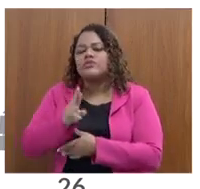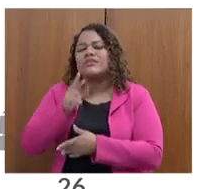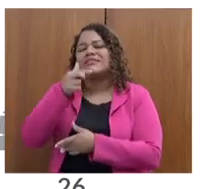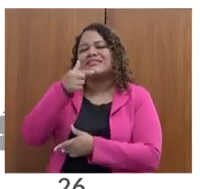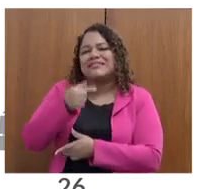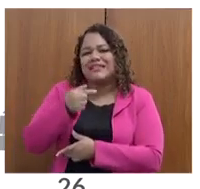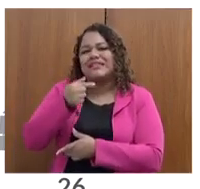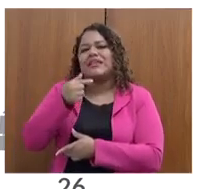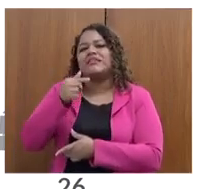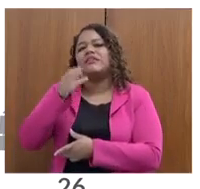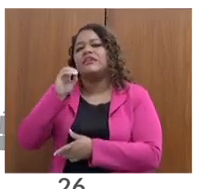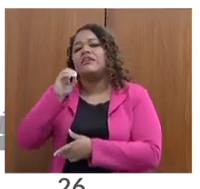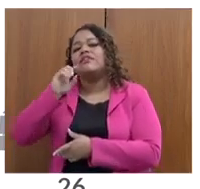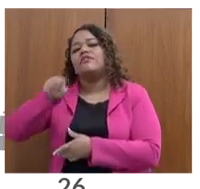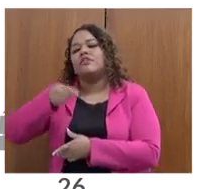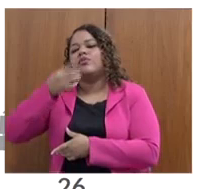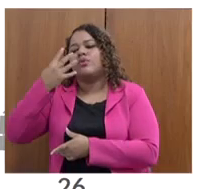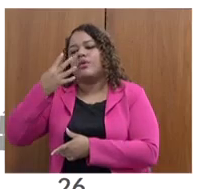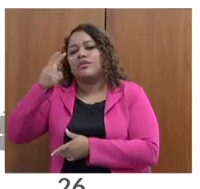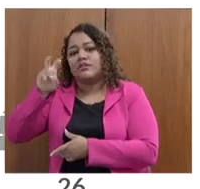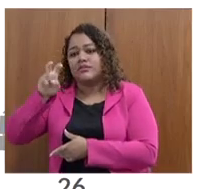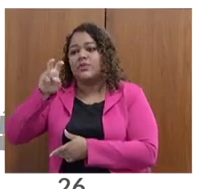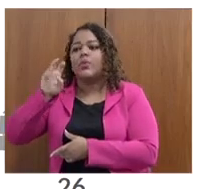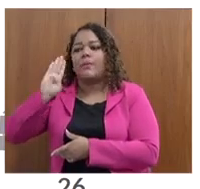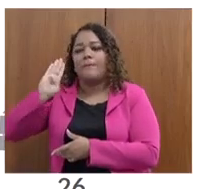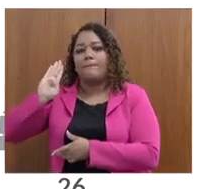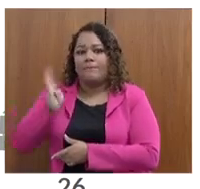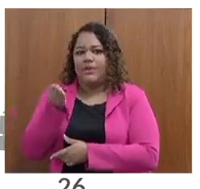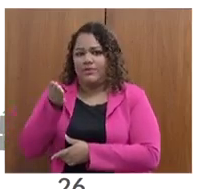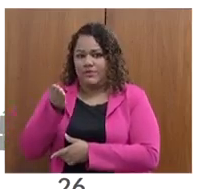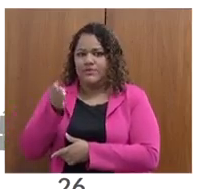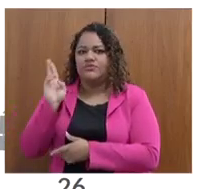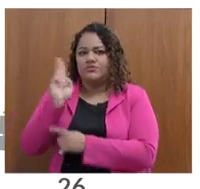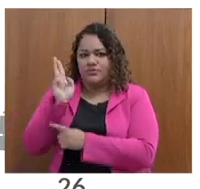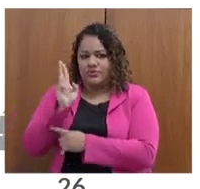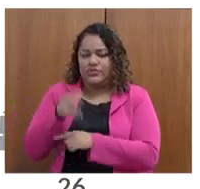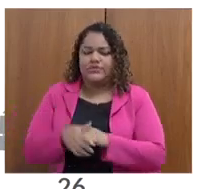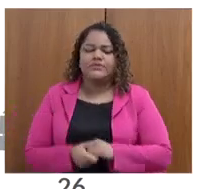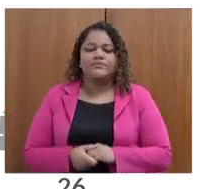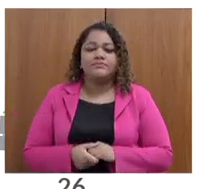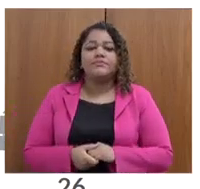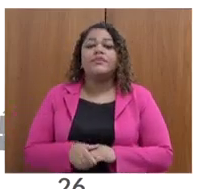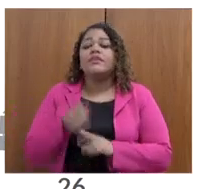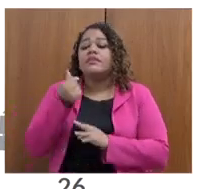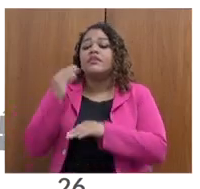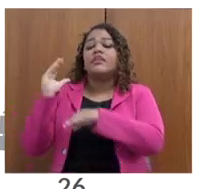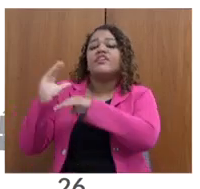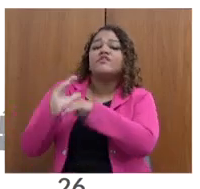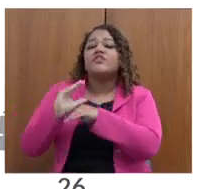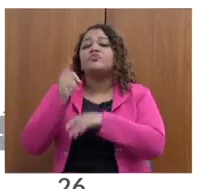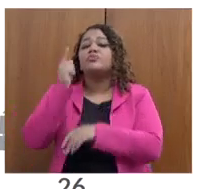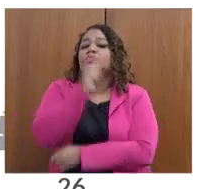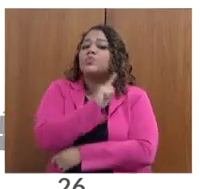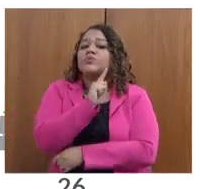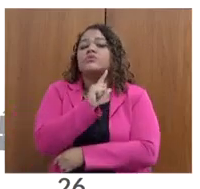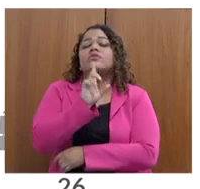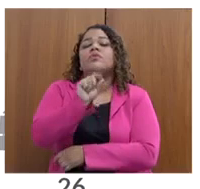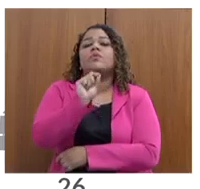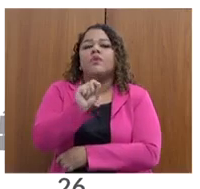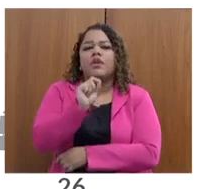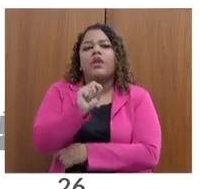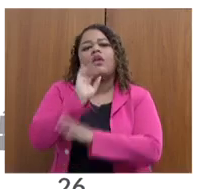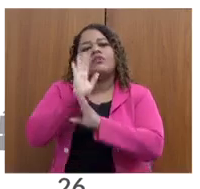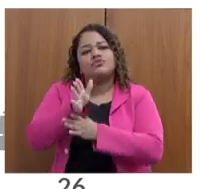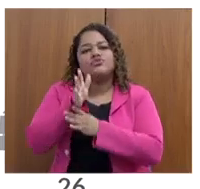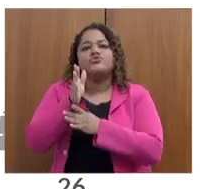Lembrando que desses investimentos atraídos esse ano nós já contemplamos 47 municípios aí eu